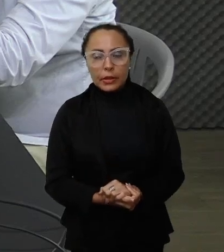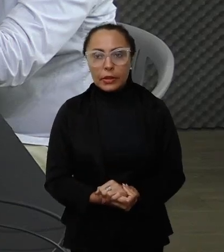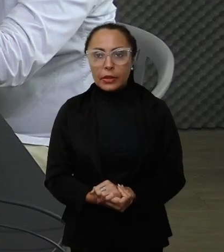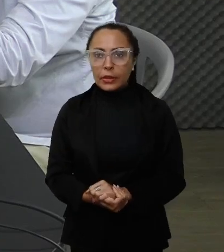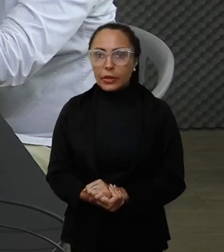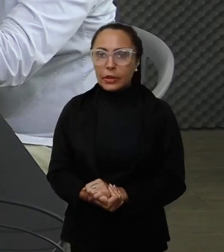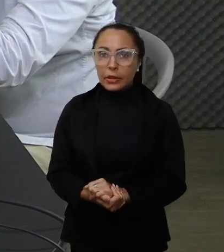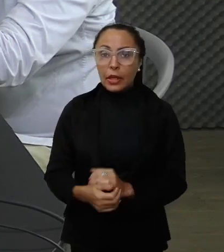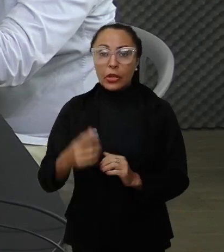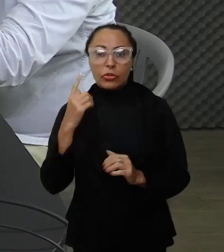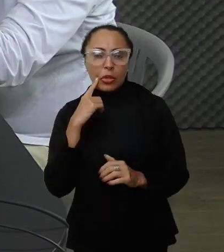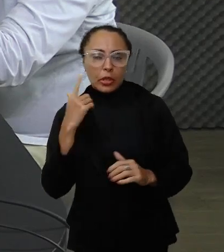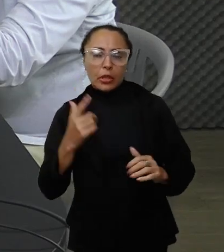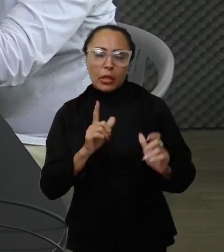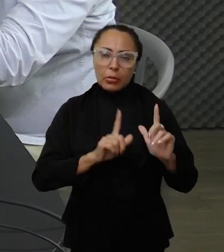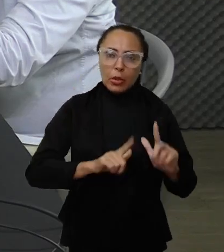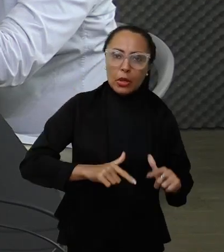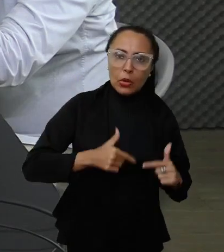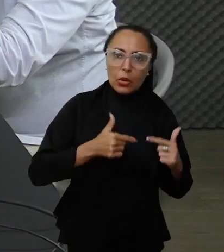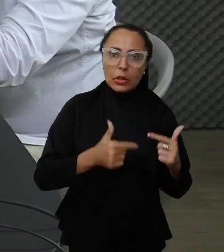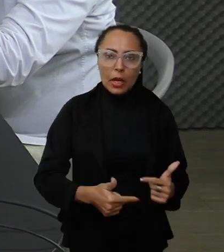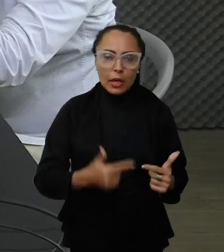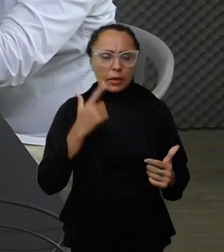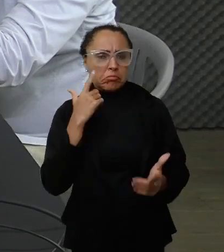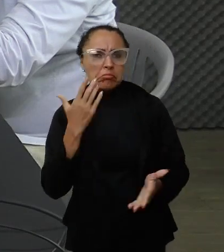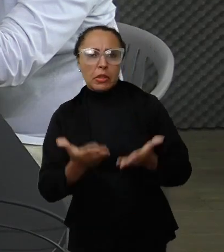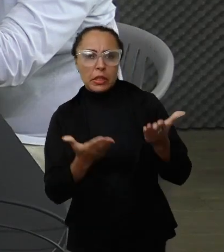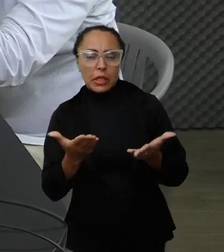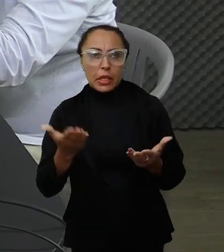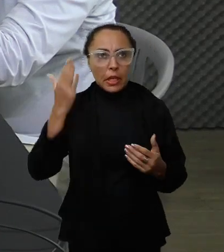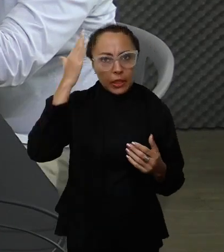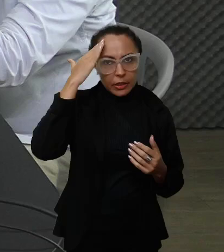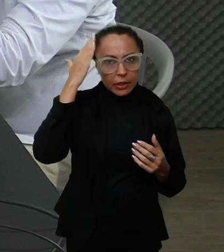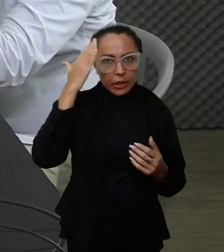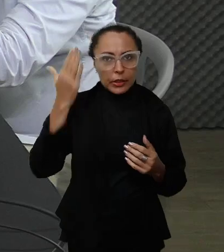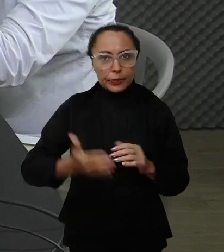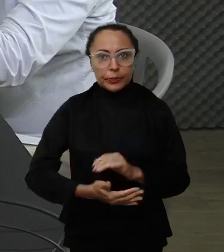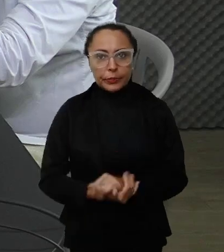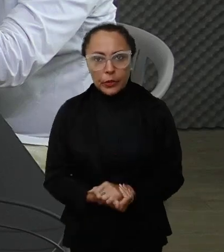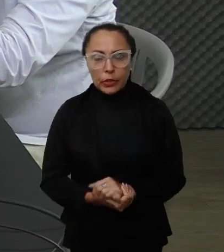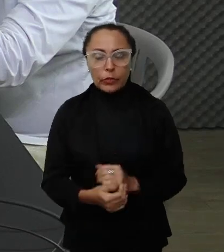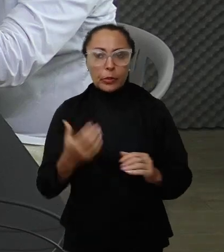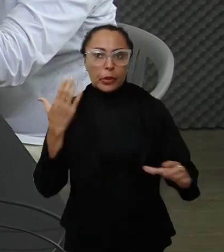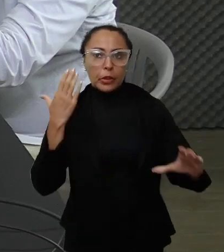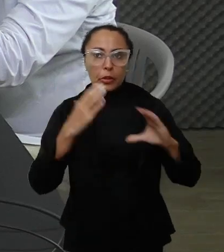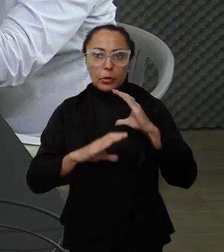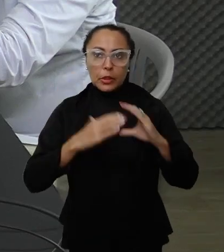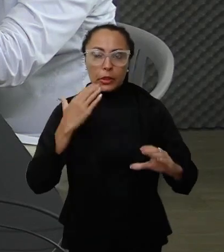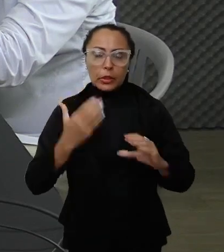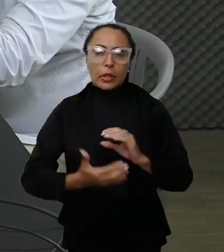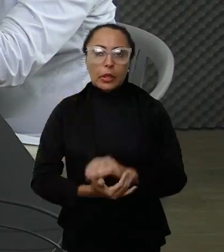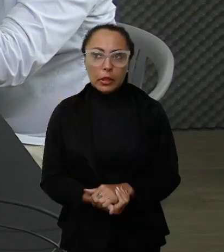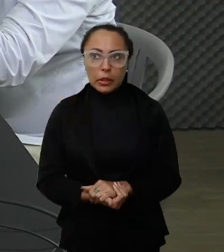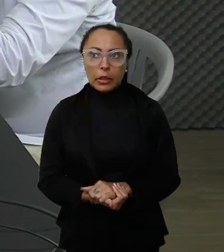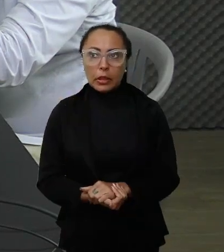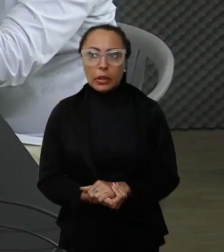se debruçar sobre aquilo, né? E aí eu me dediquei a entender. Aí eu fui me comunicar, né, com os alunos,